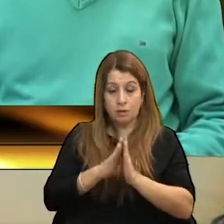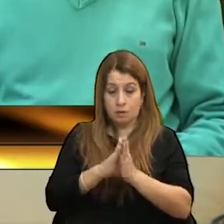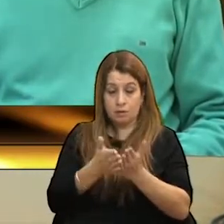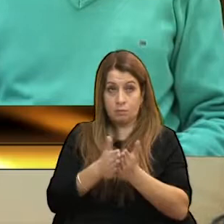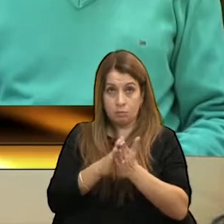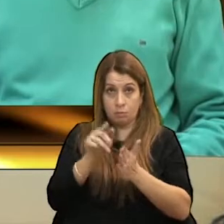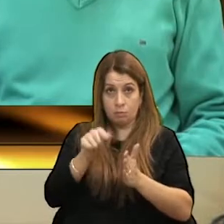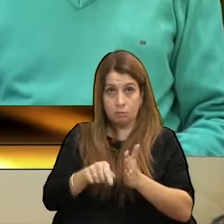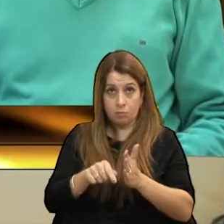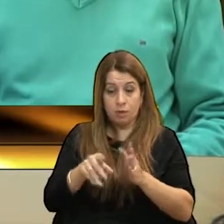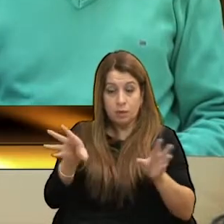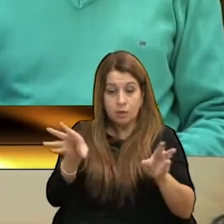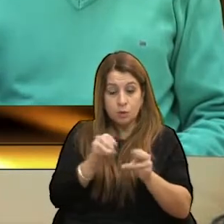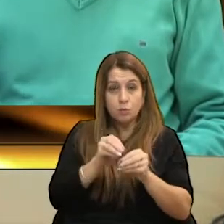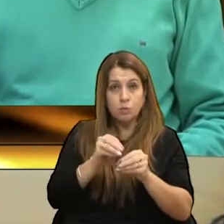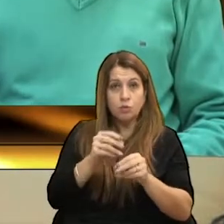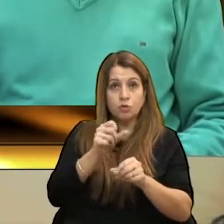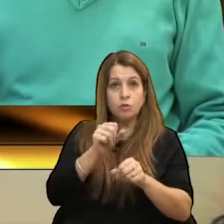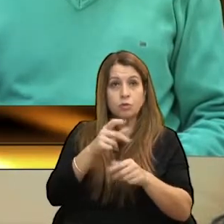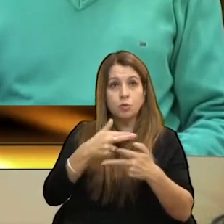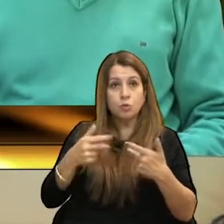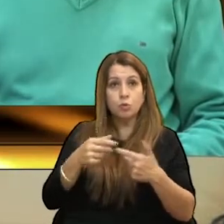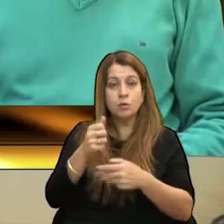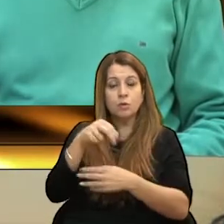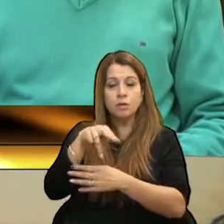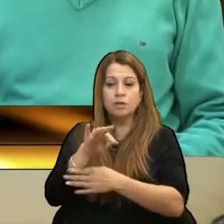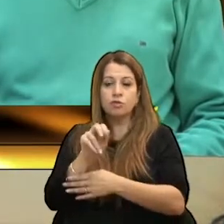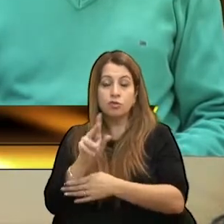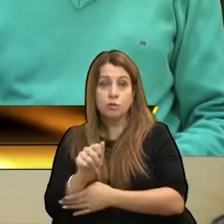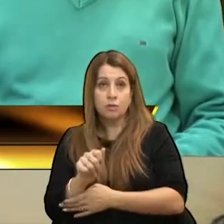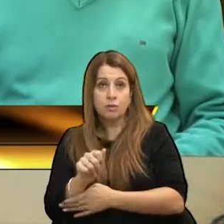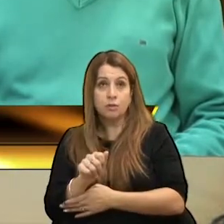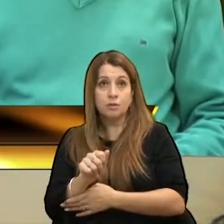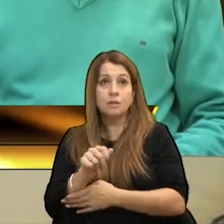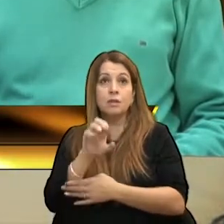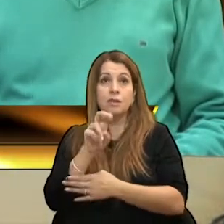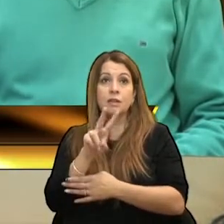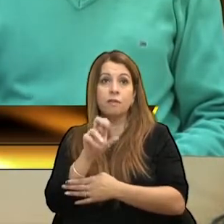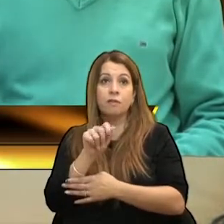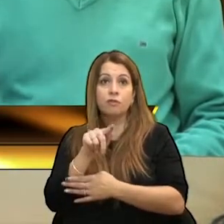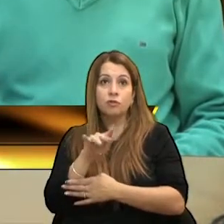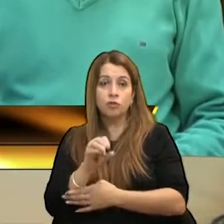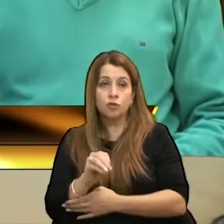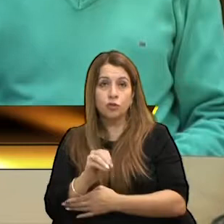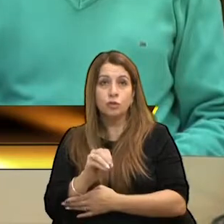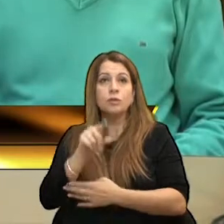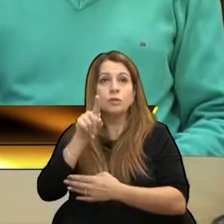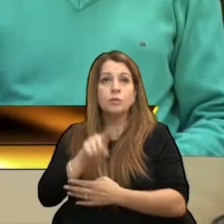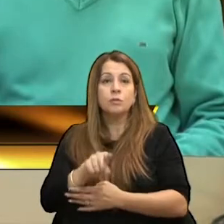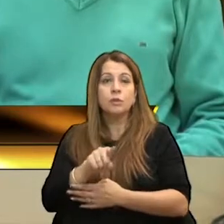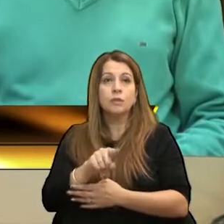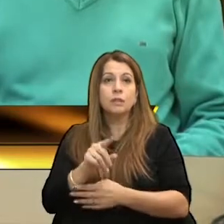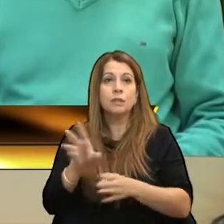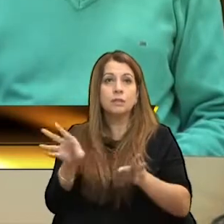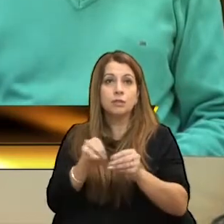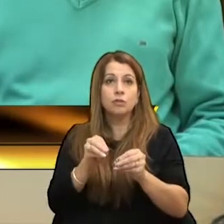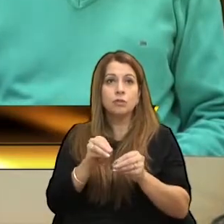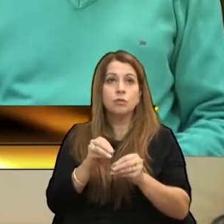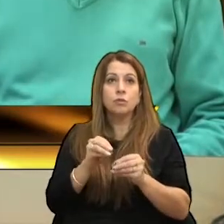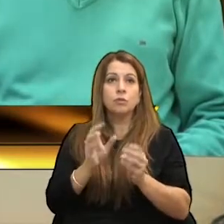Bíblia é a síntese da antiguidade, que o Evangelho é a síntese do mundo greco-romano